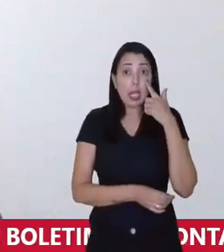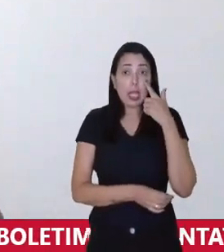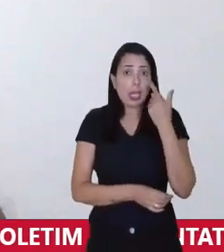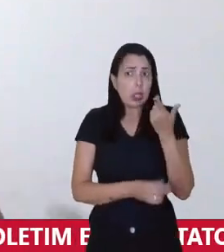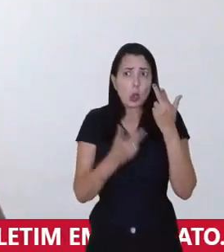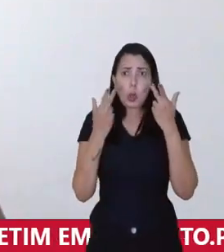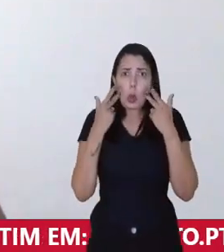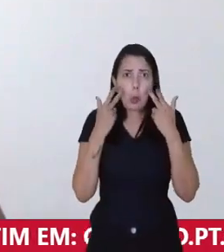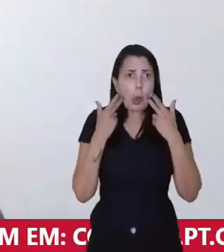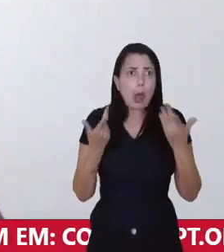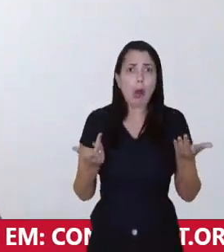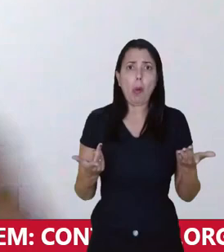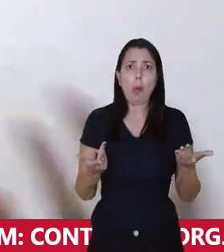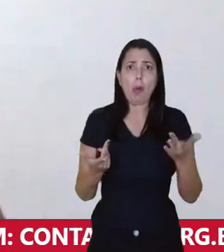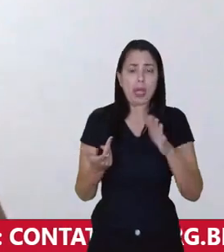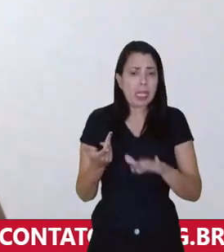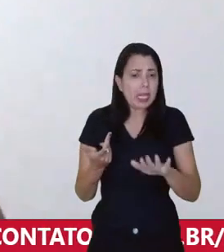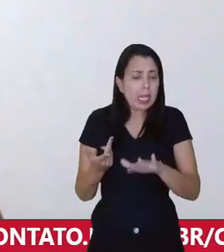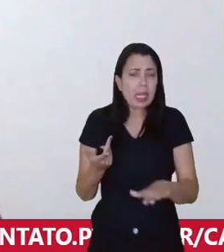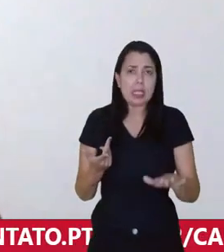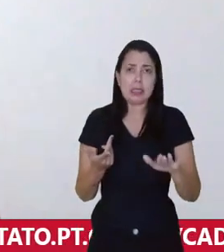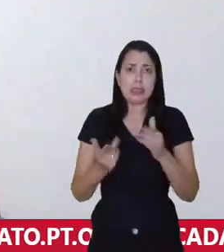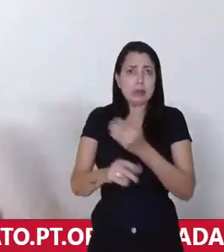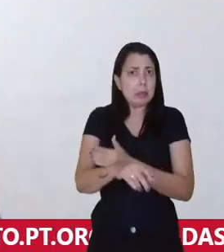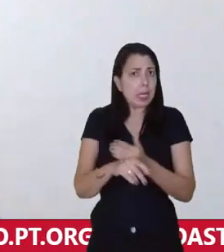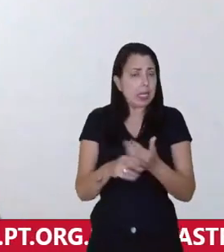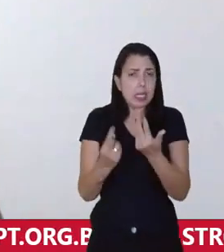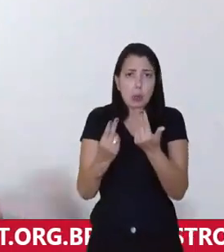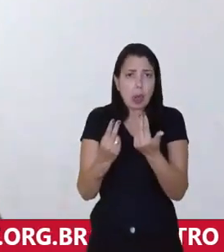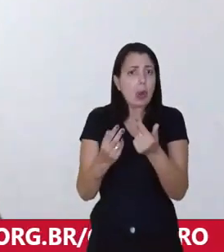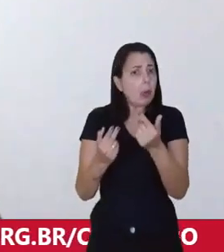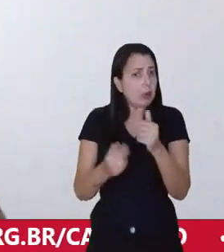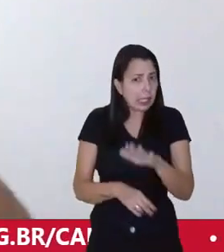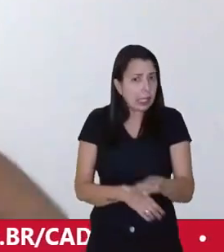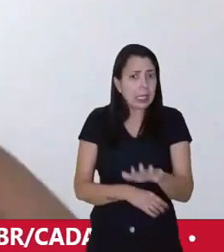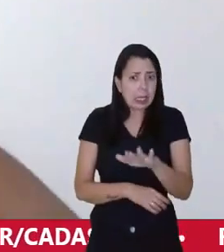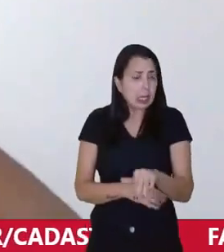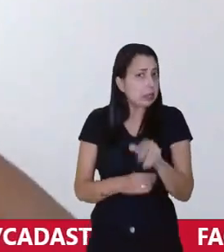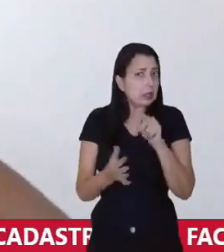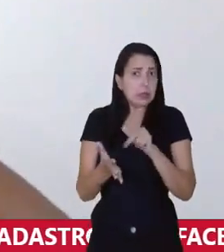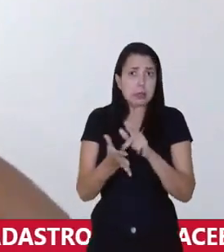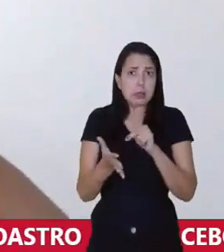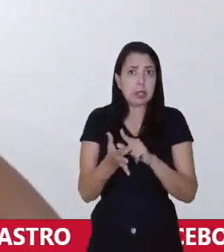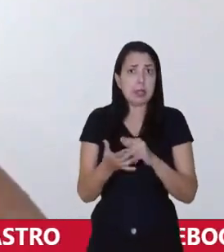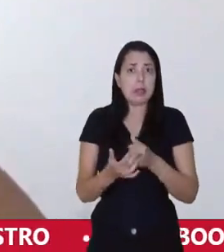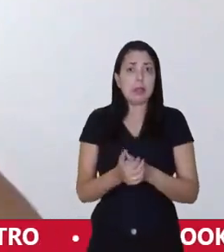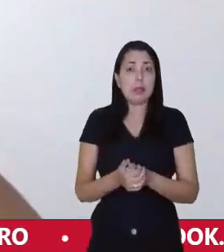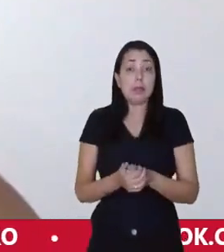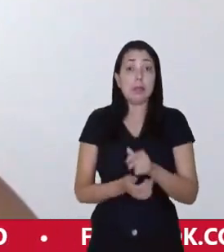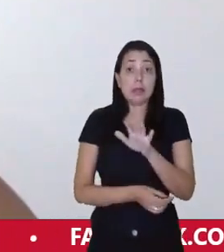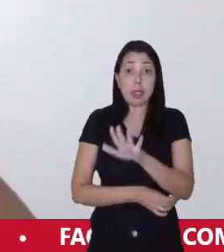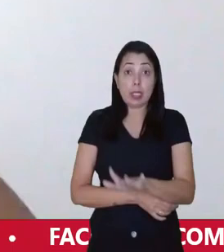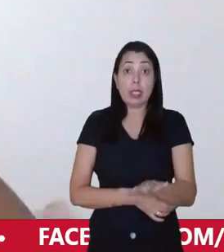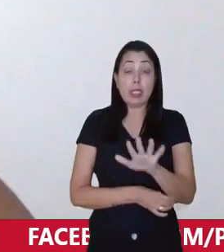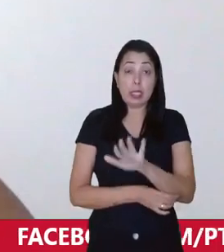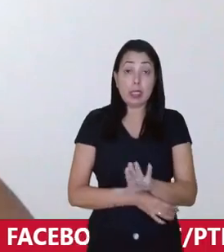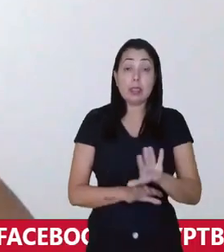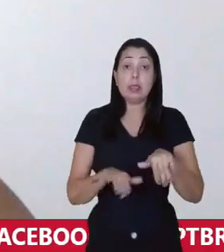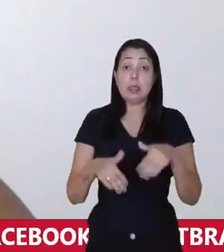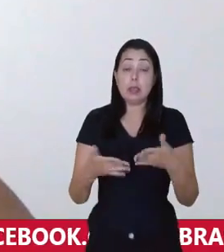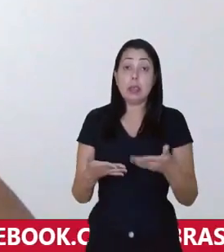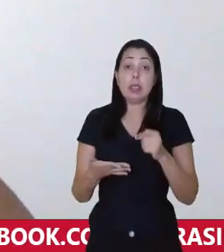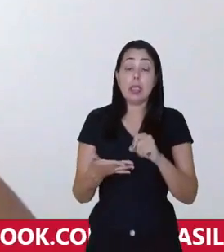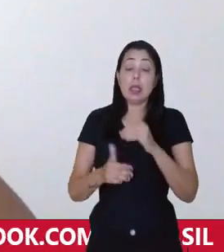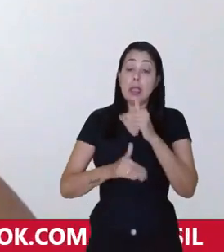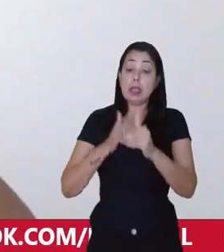criança, como outras crianças, como as crianças brancas, como crianças em si, que as crianças, e quando elas estão